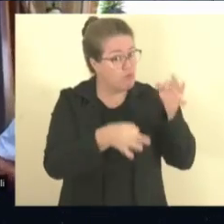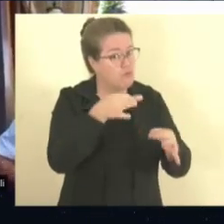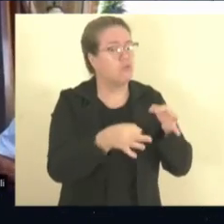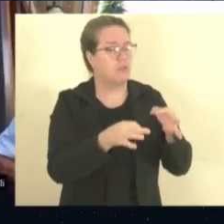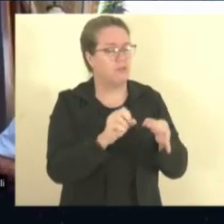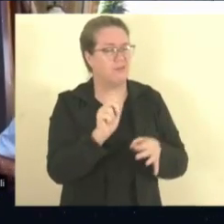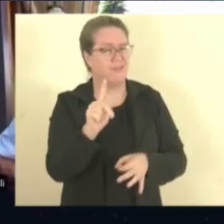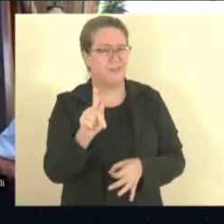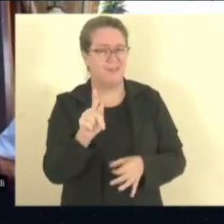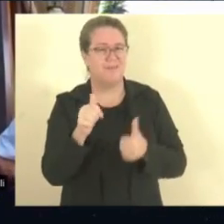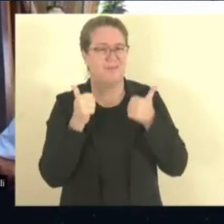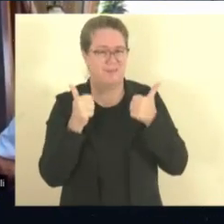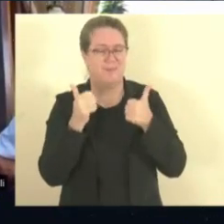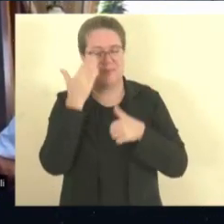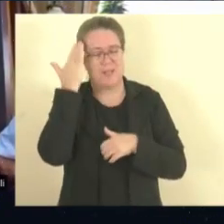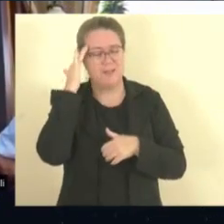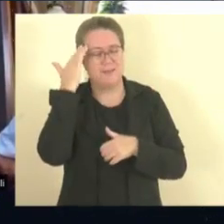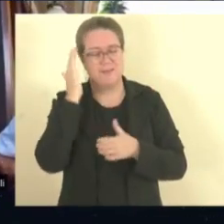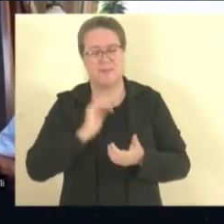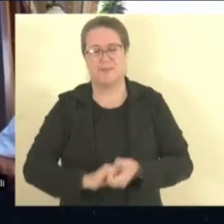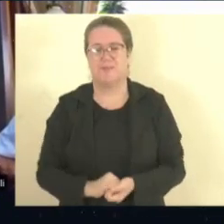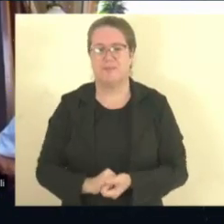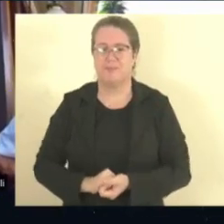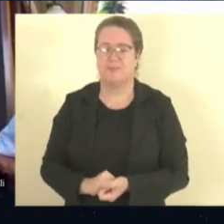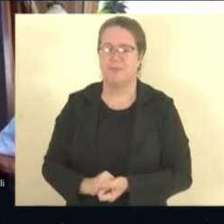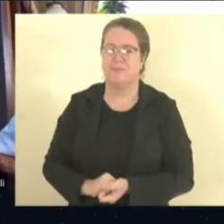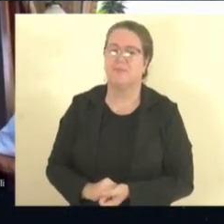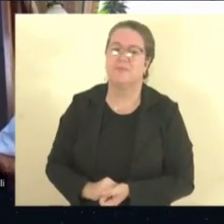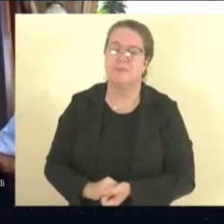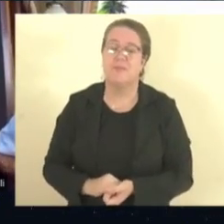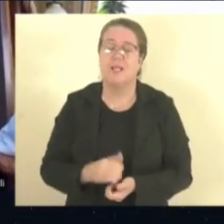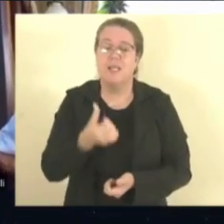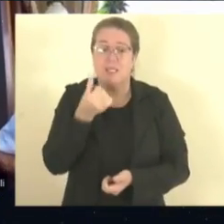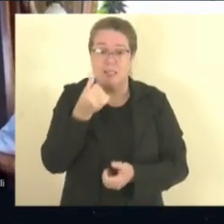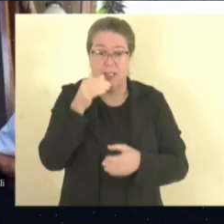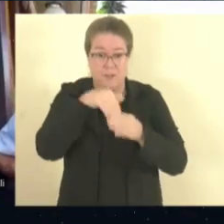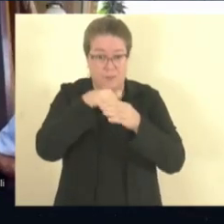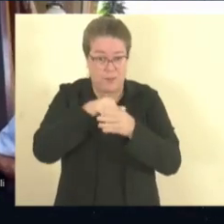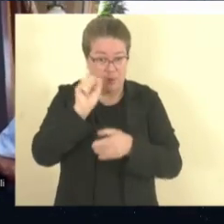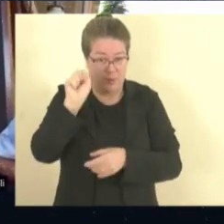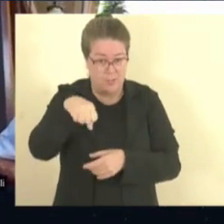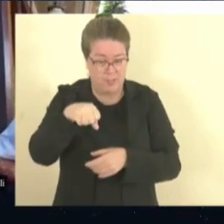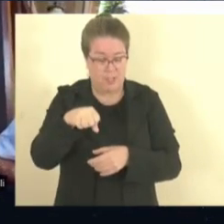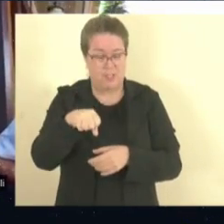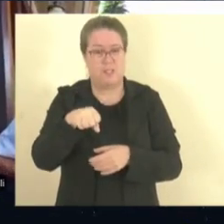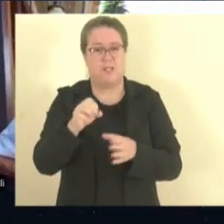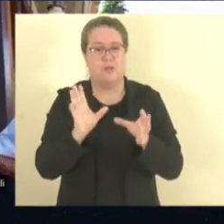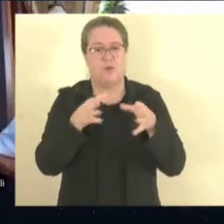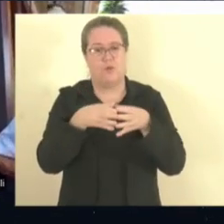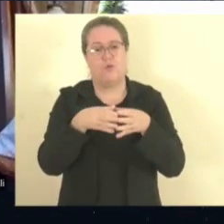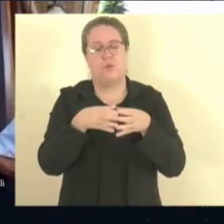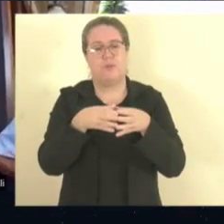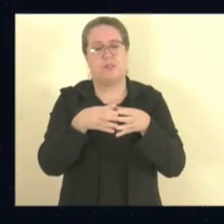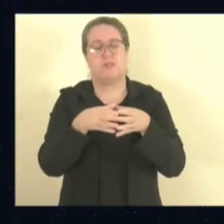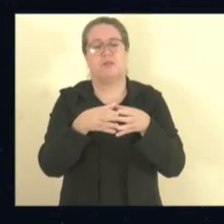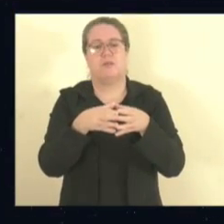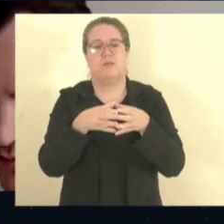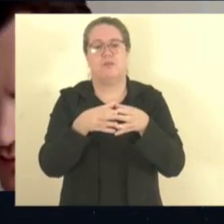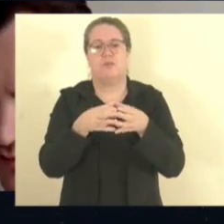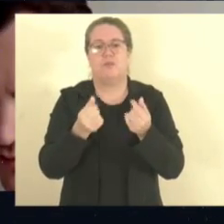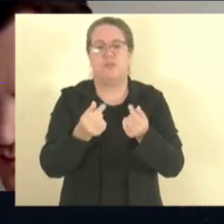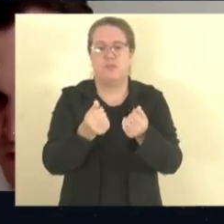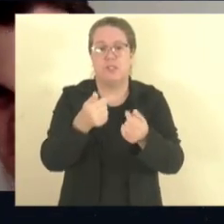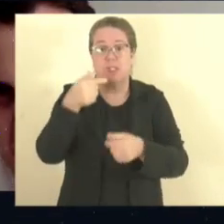não. Okay? Entendi. Valeu. Então foram 6 votos sim, 1 não na Comissão de Justiça e 7 votos sim, 2 não na Comissão